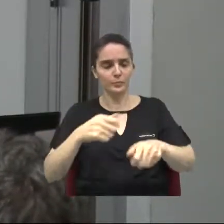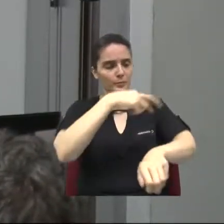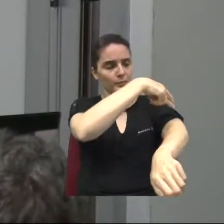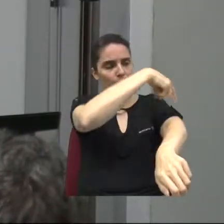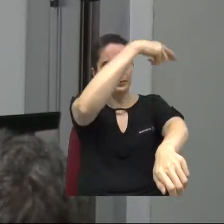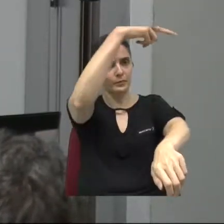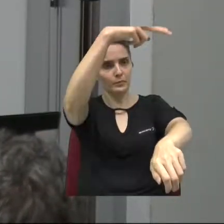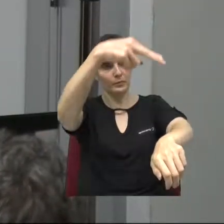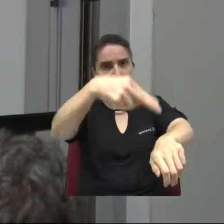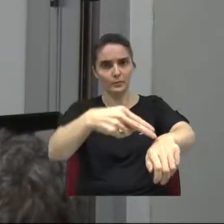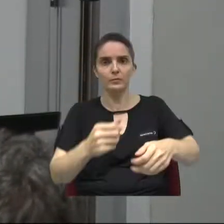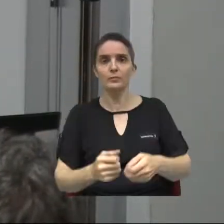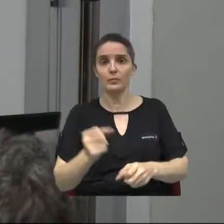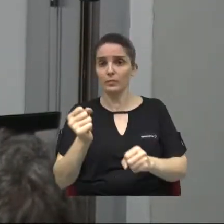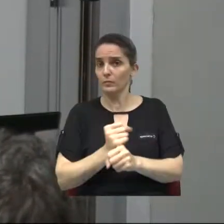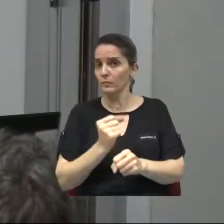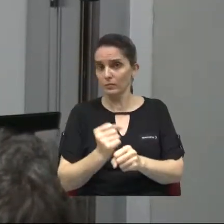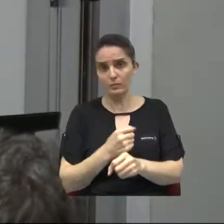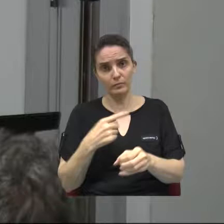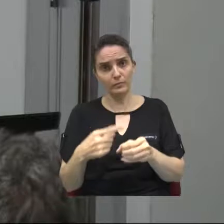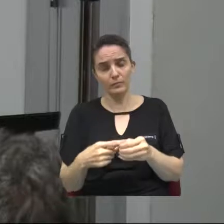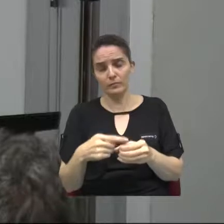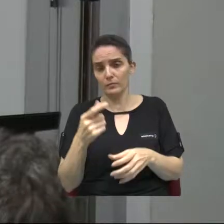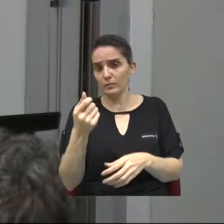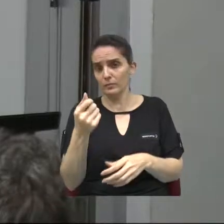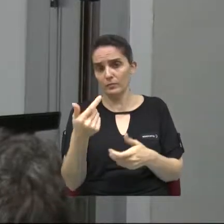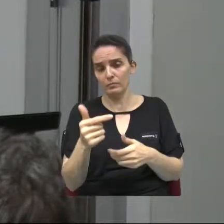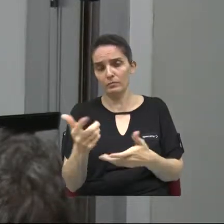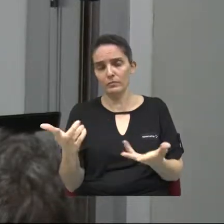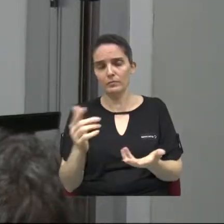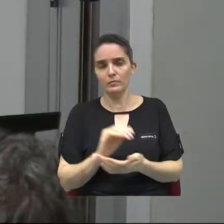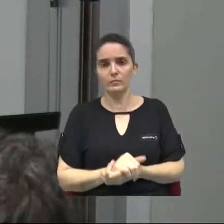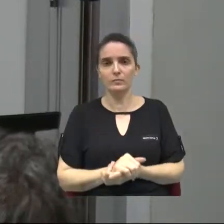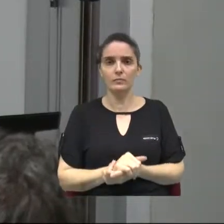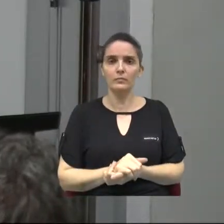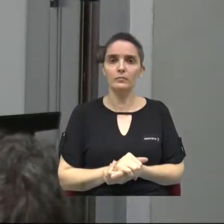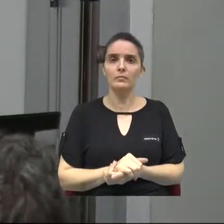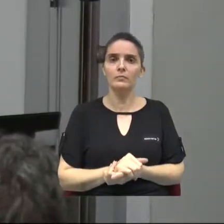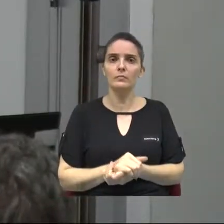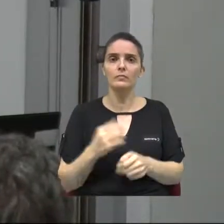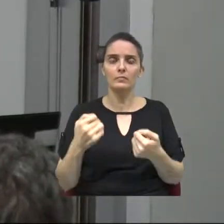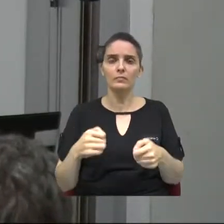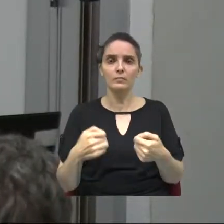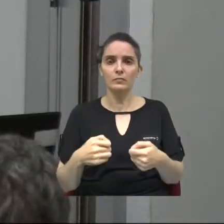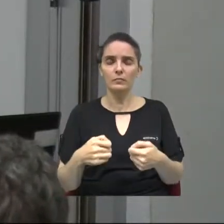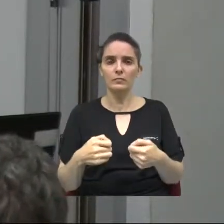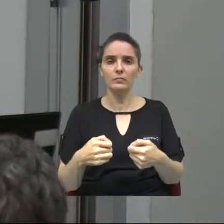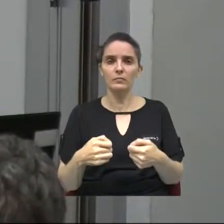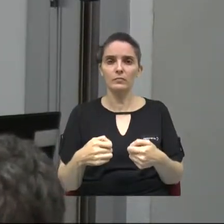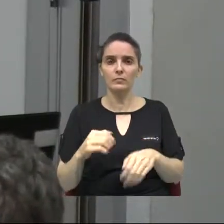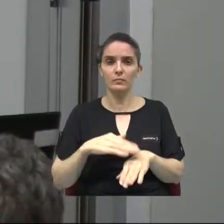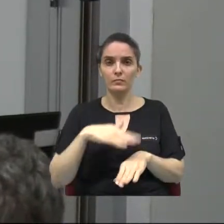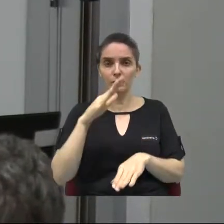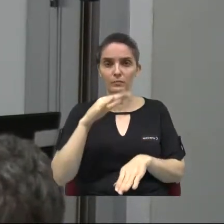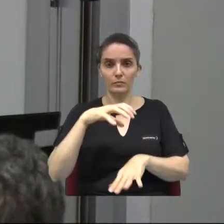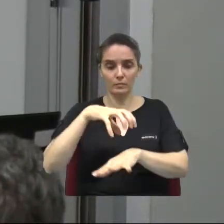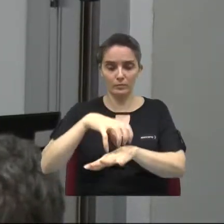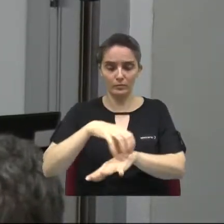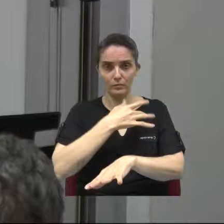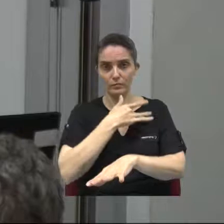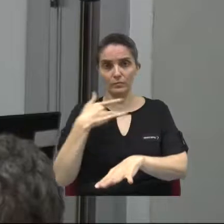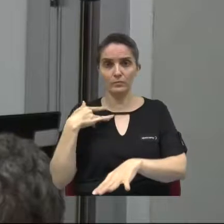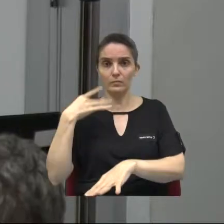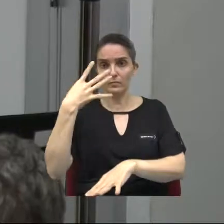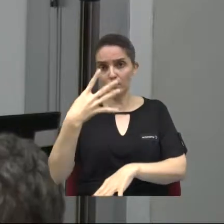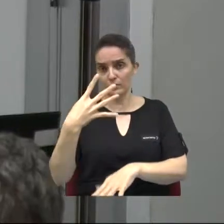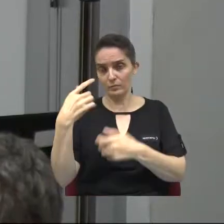Com obra do próprio município não é suficiente. Tem a contrapartida do município. Precisa fazer mais postos de saúde. 4 postos de saúde